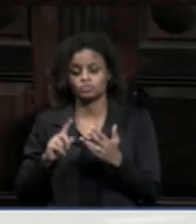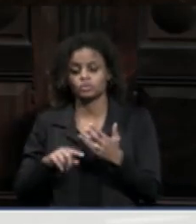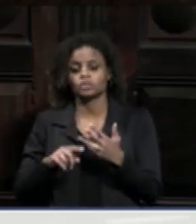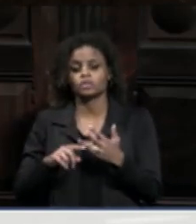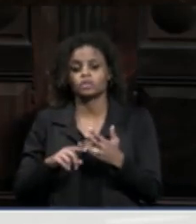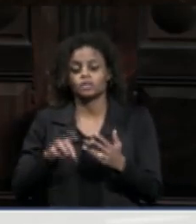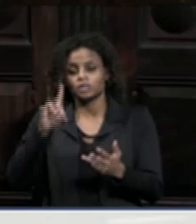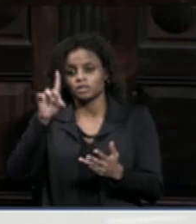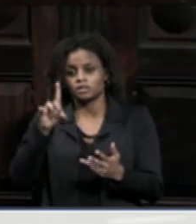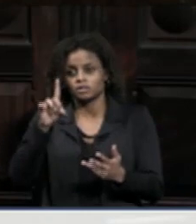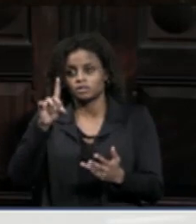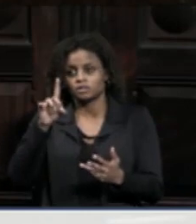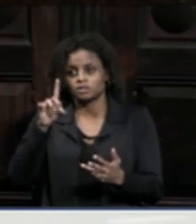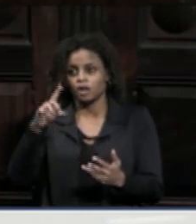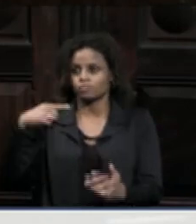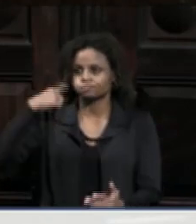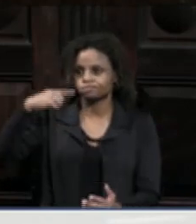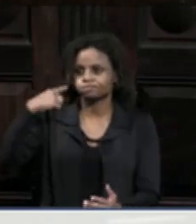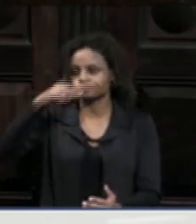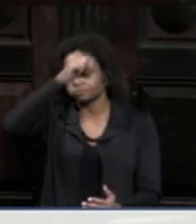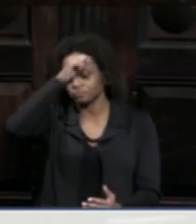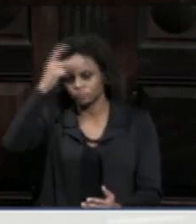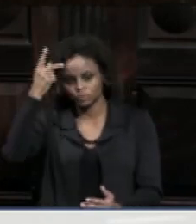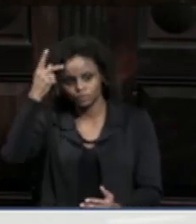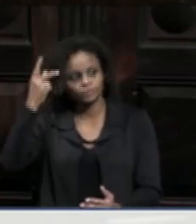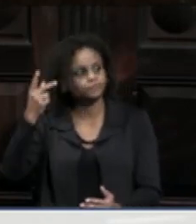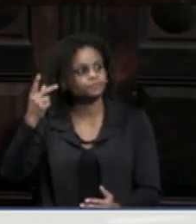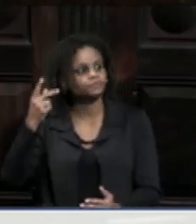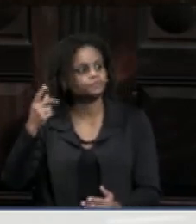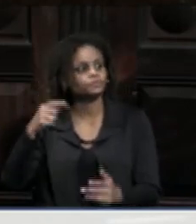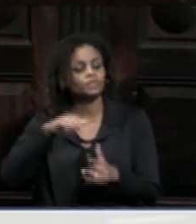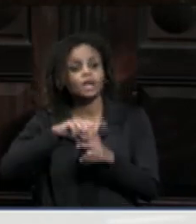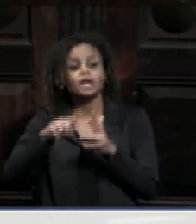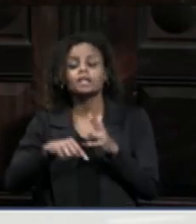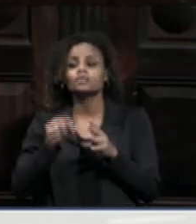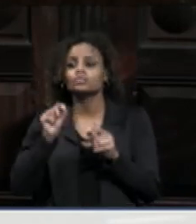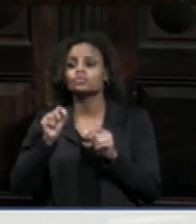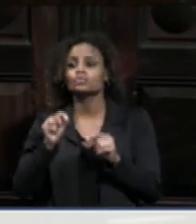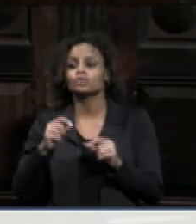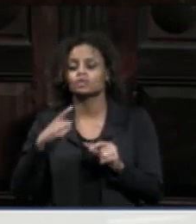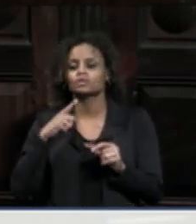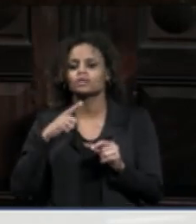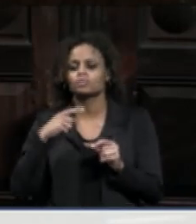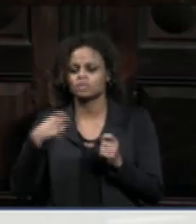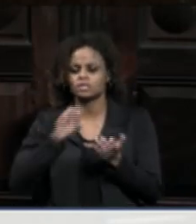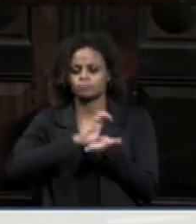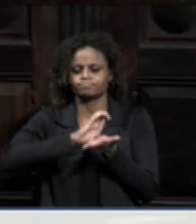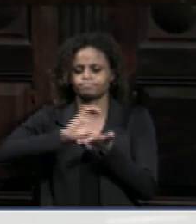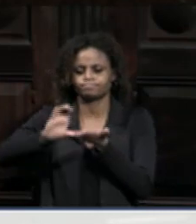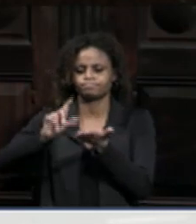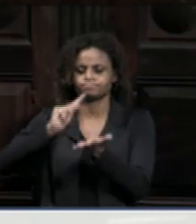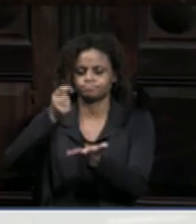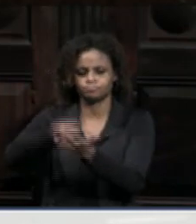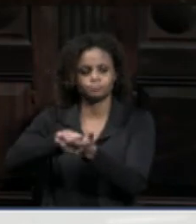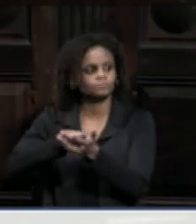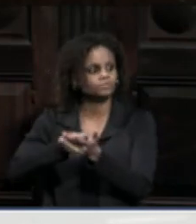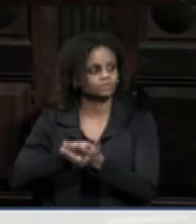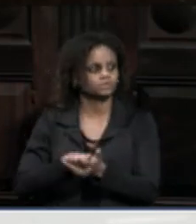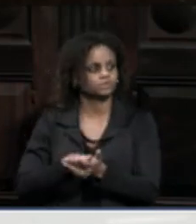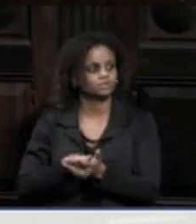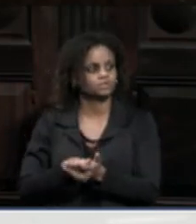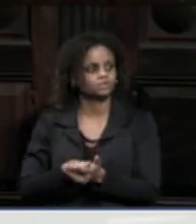Defensoria, que são os poderes que têm repasse obrigatório de